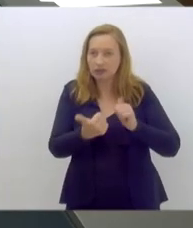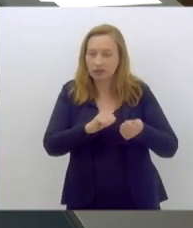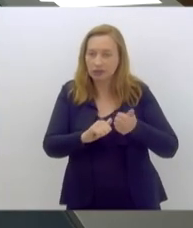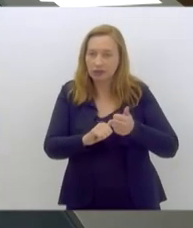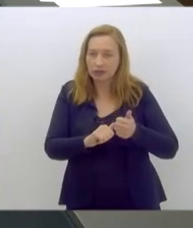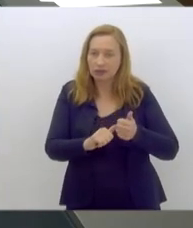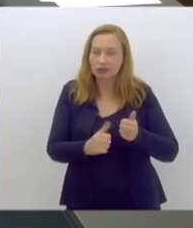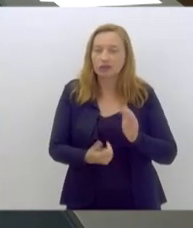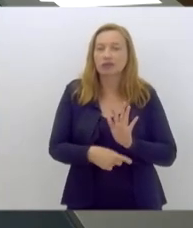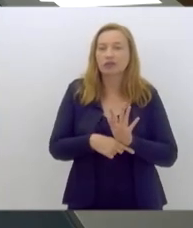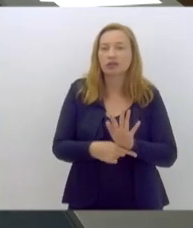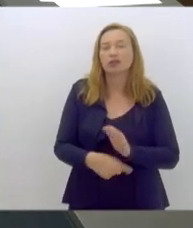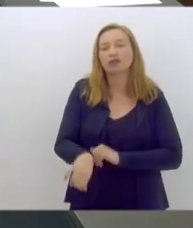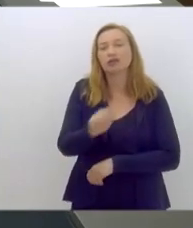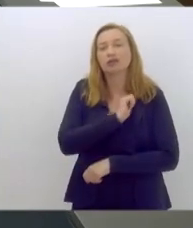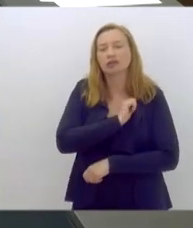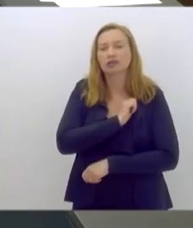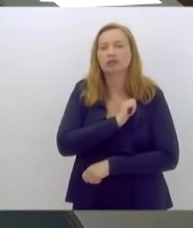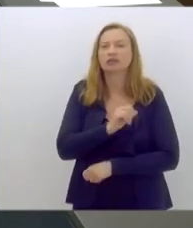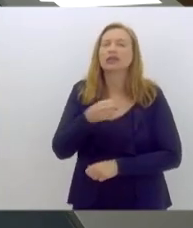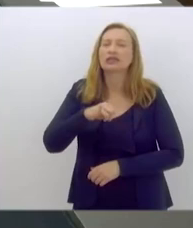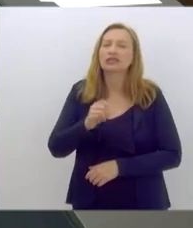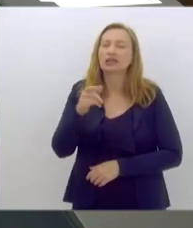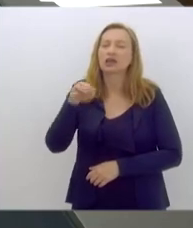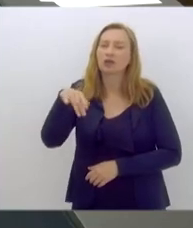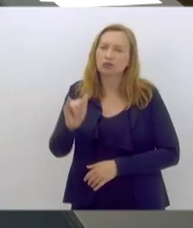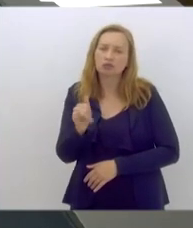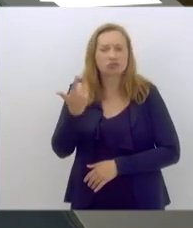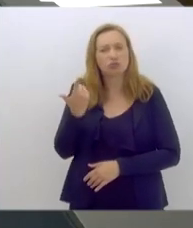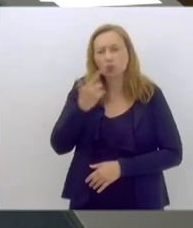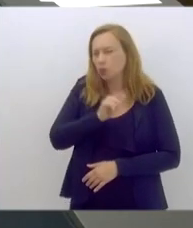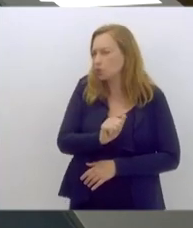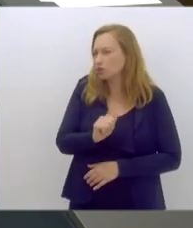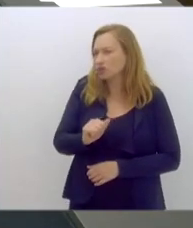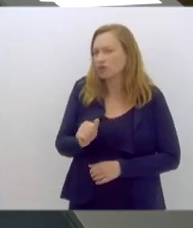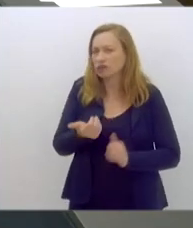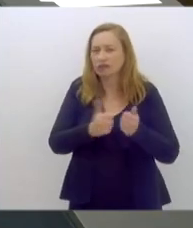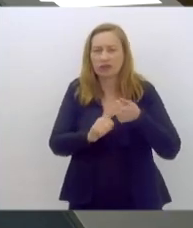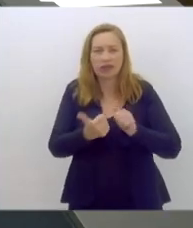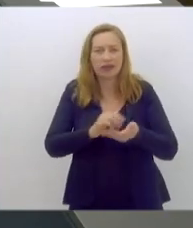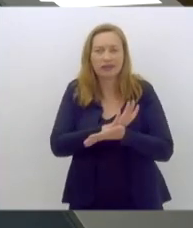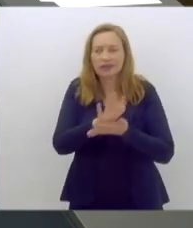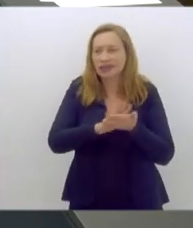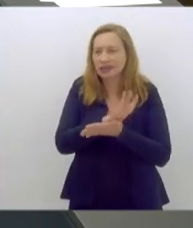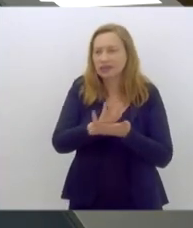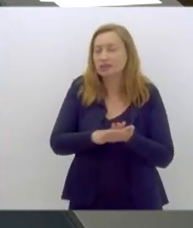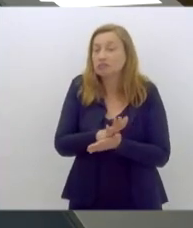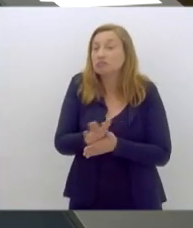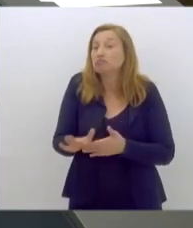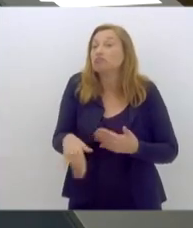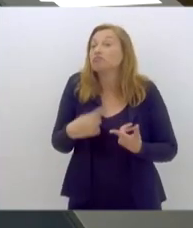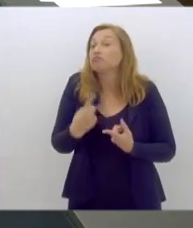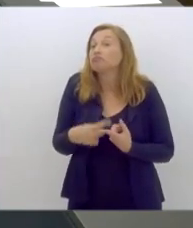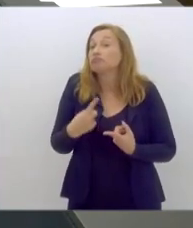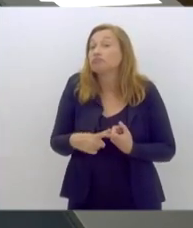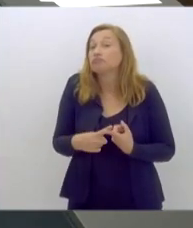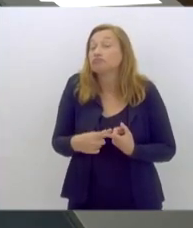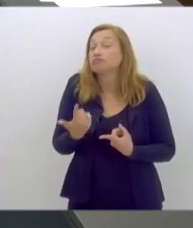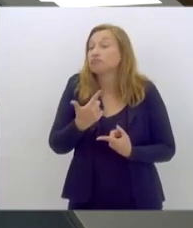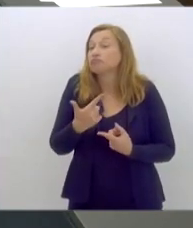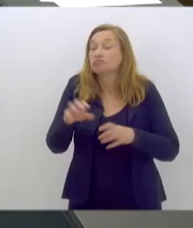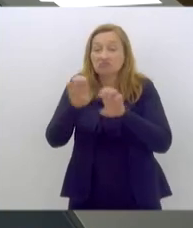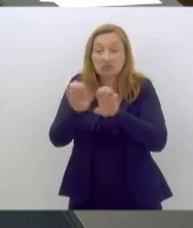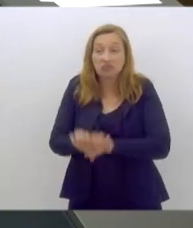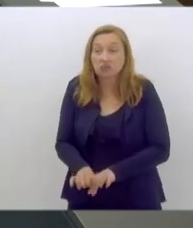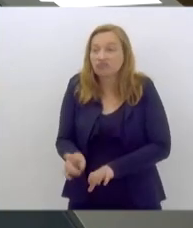fiscal se acode não consegue mais fazer avaliação de benefício fiscal é porque não tem mais estrutura